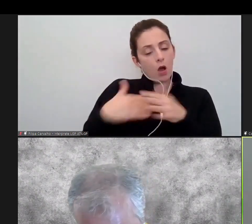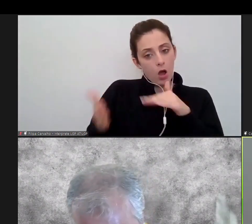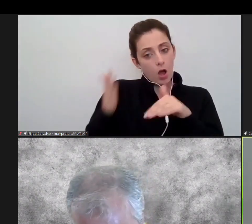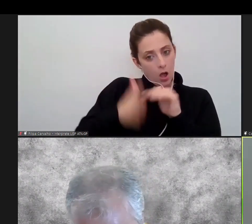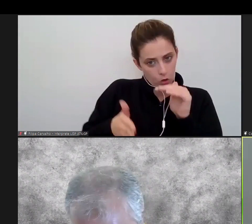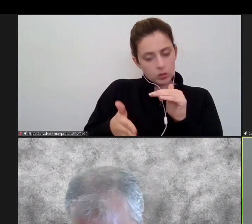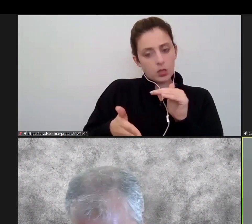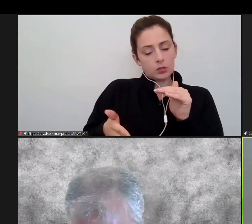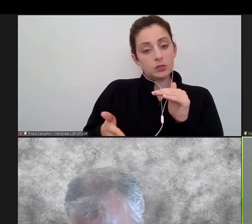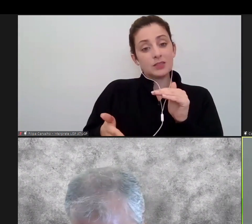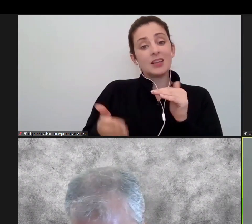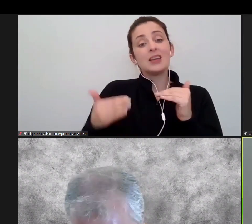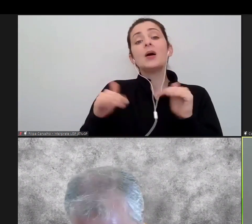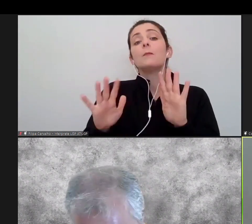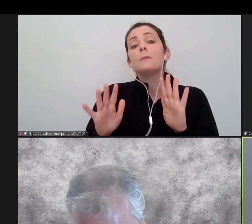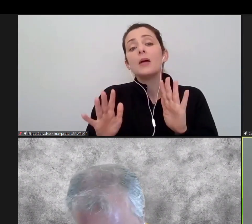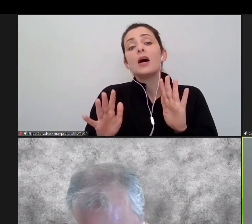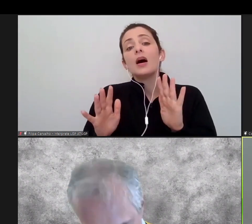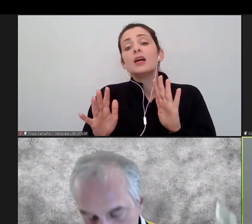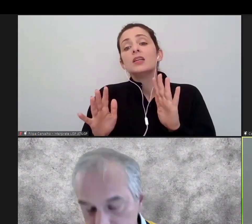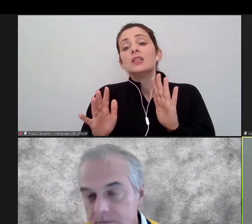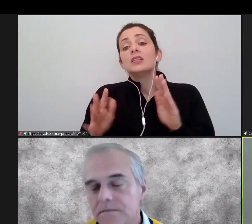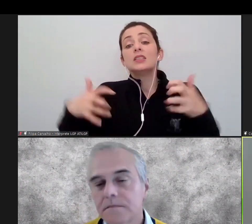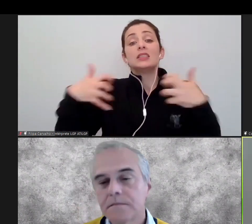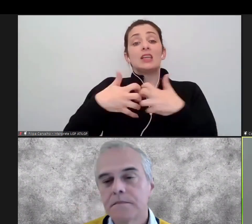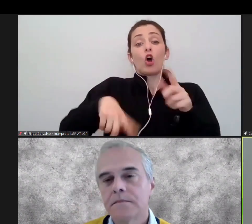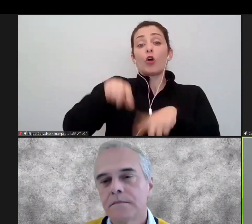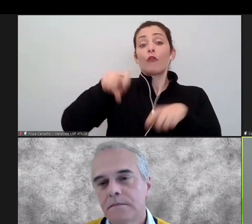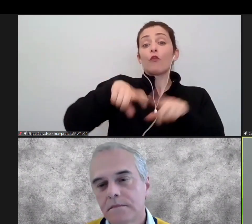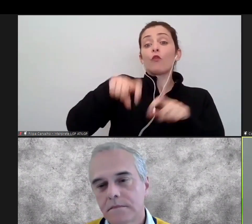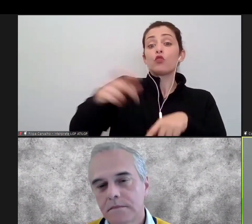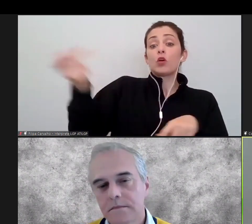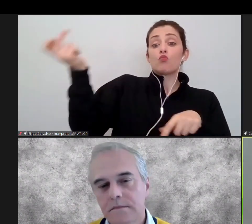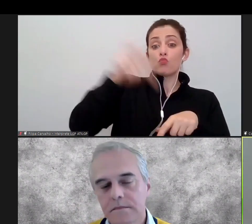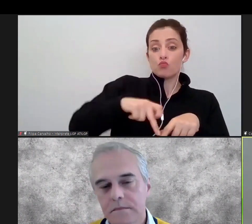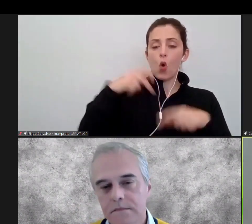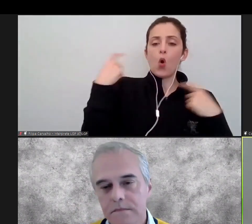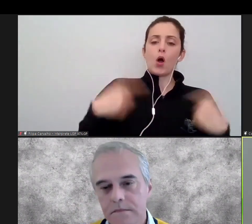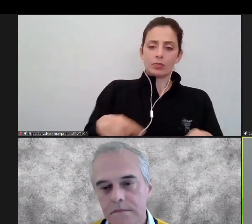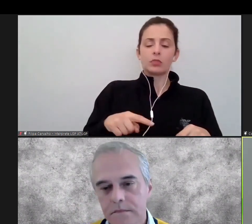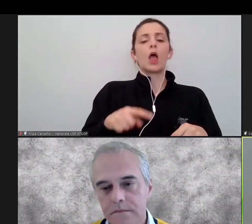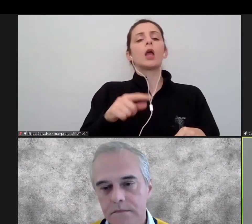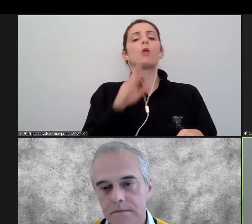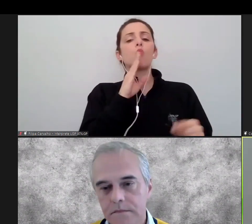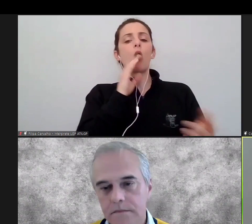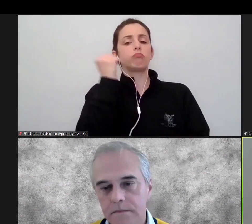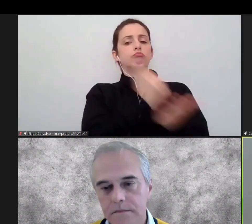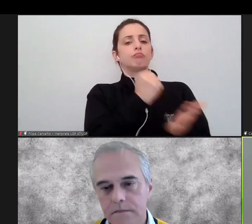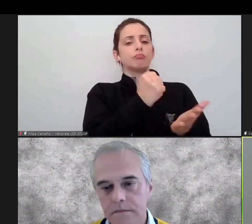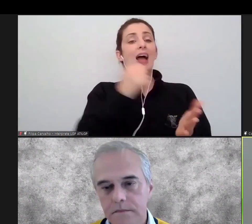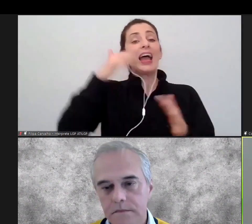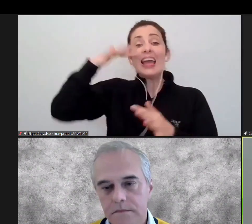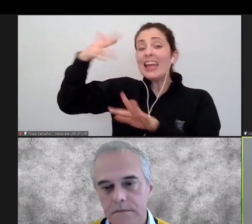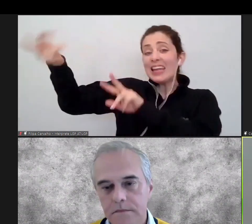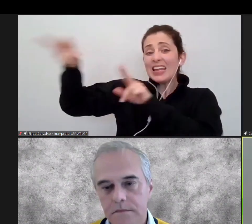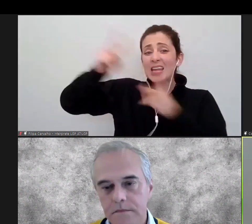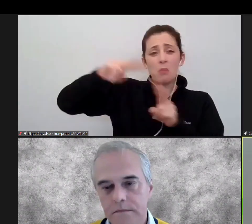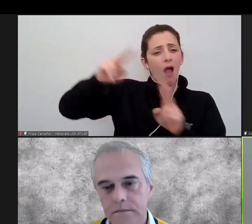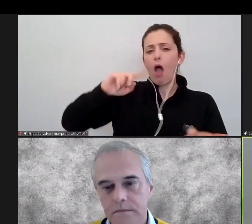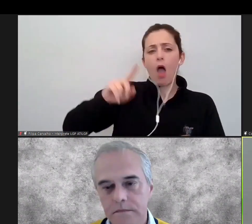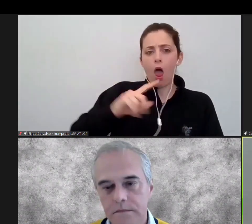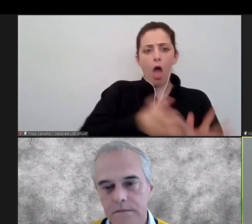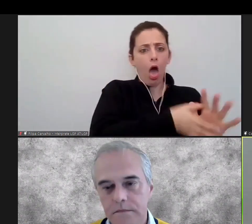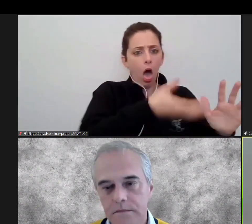aqui, não querendo, os refugiados, por exemplo, quando chegam a Portugal têm um título de residência, os migrantes têm que passar por todo um processo de regularização,